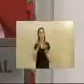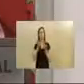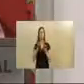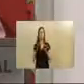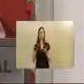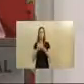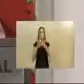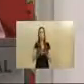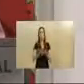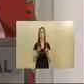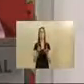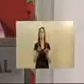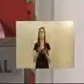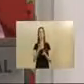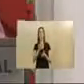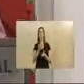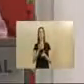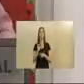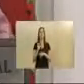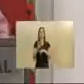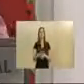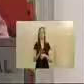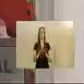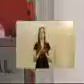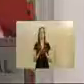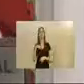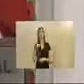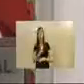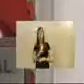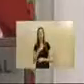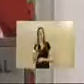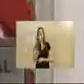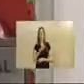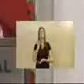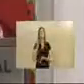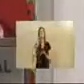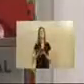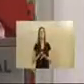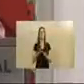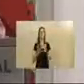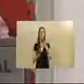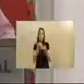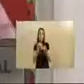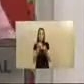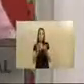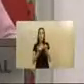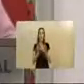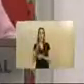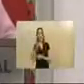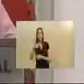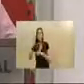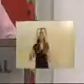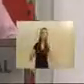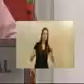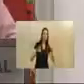a patrocinar um sentido de nós termos a grandeza dos jogos de integração das